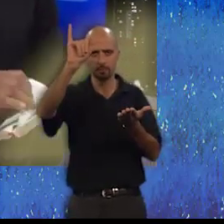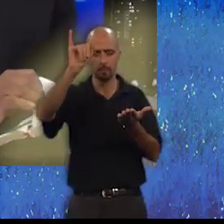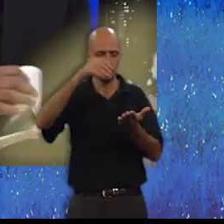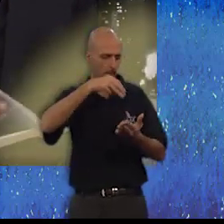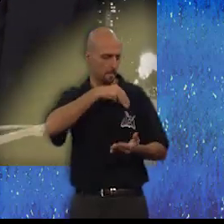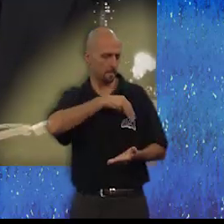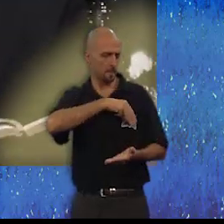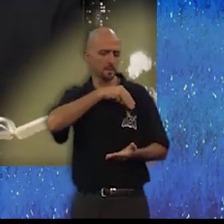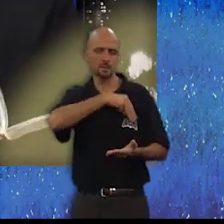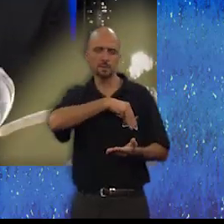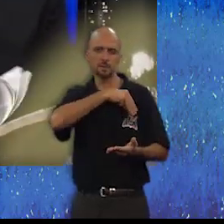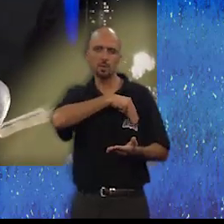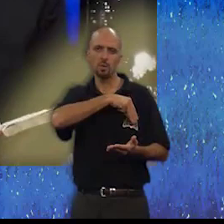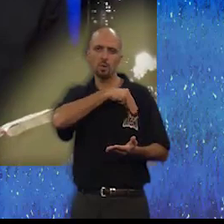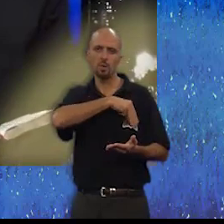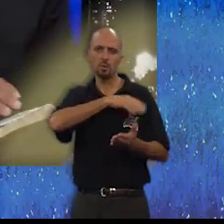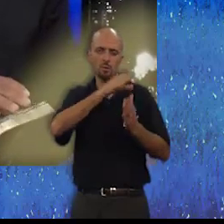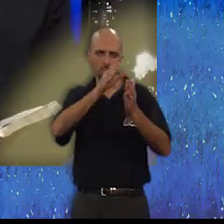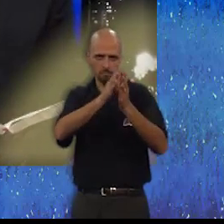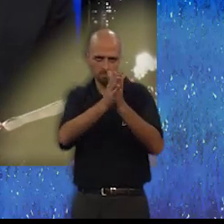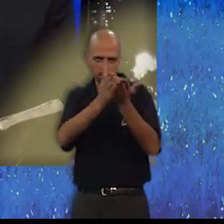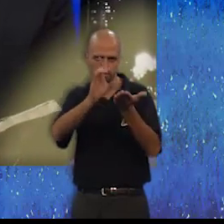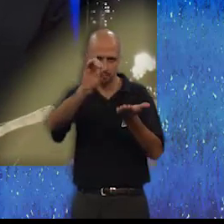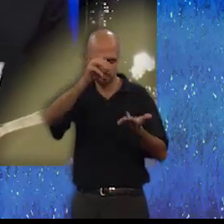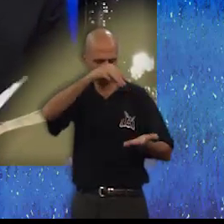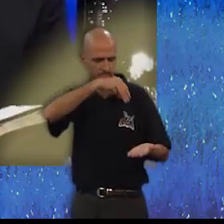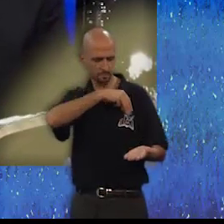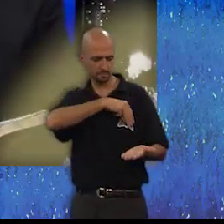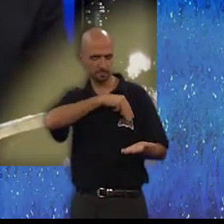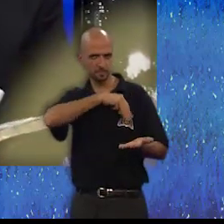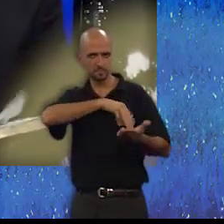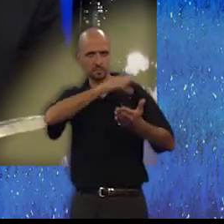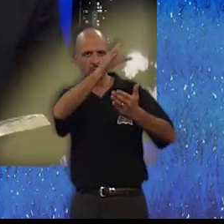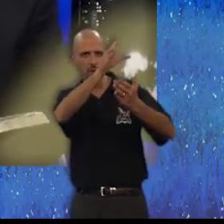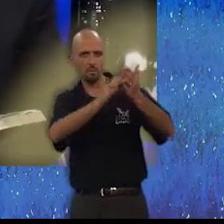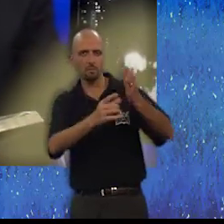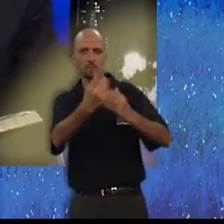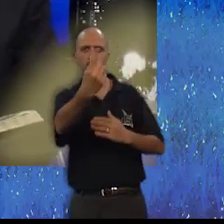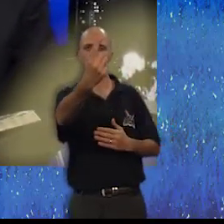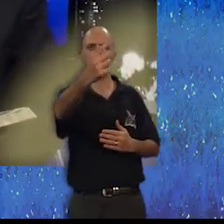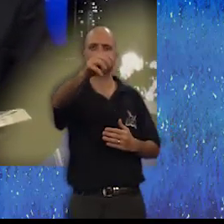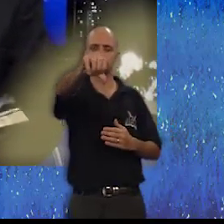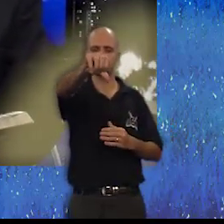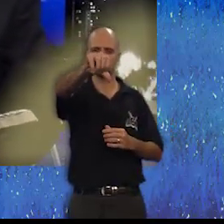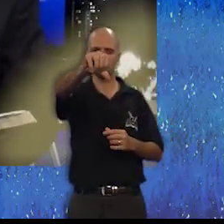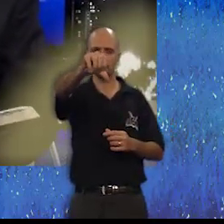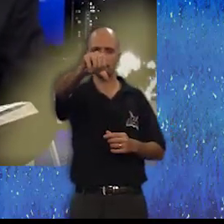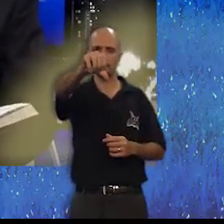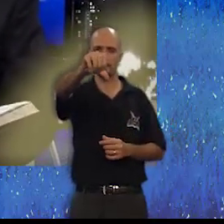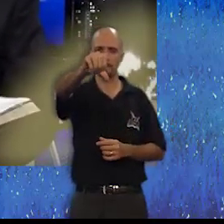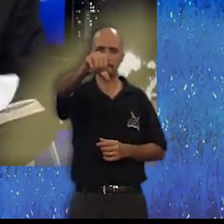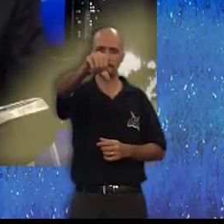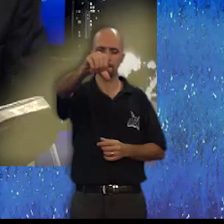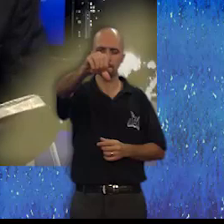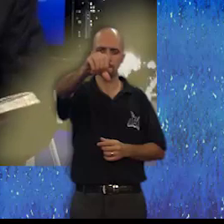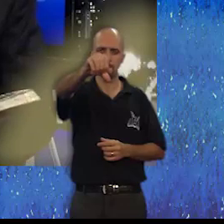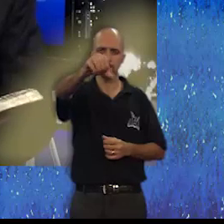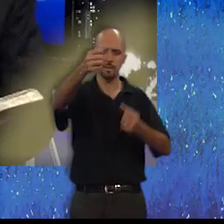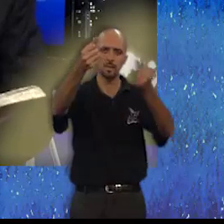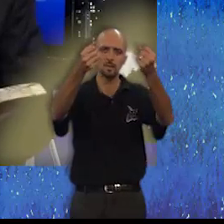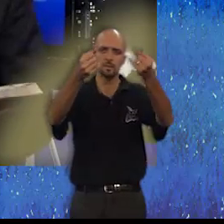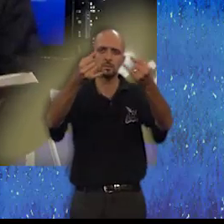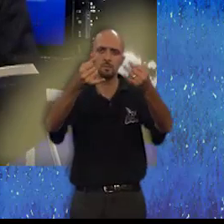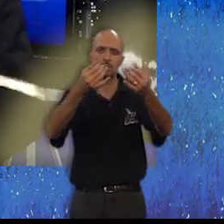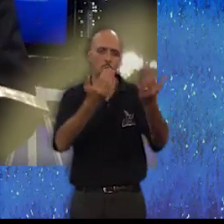Está aqui no livro de Mateus. Evangelho de Mateus, no capítulo 19, onde